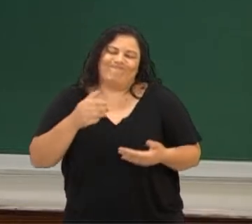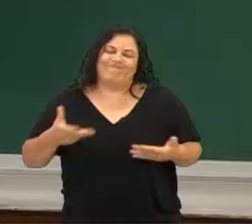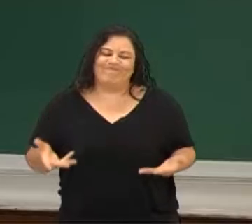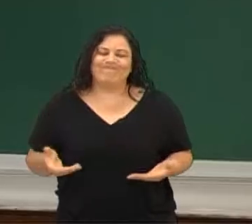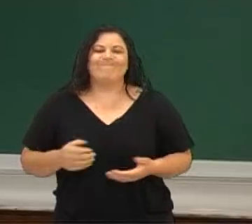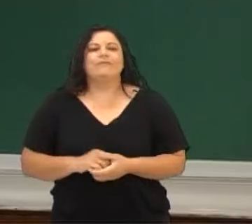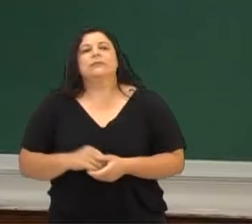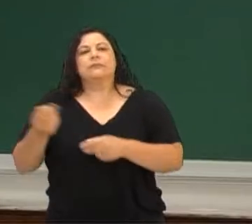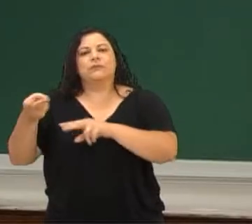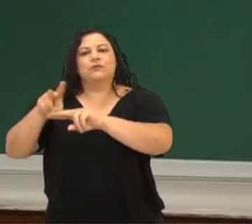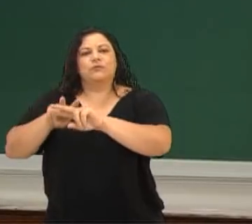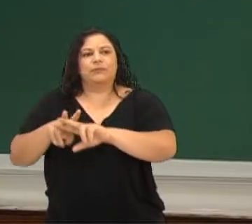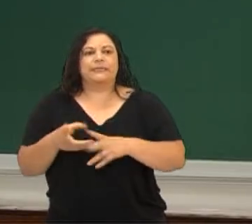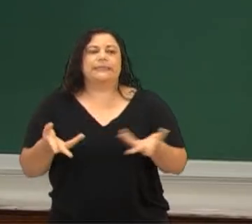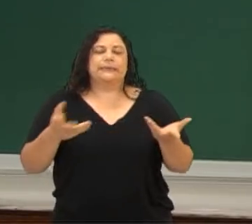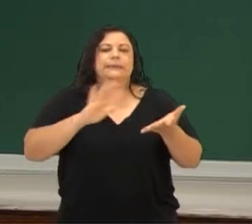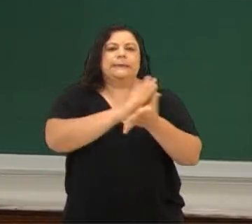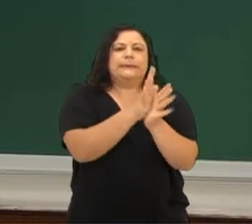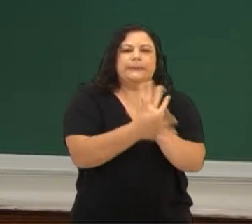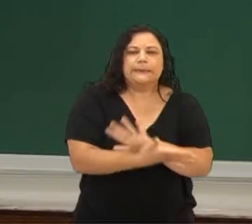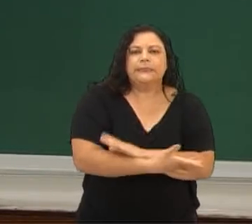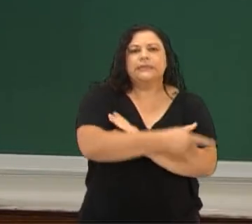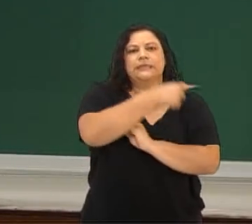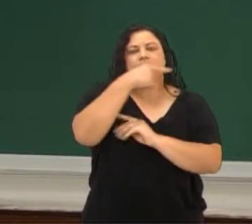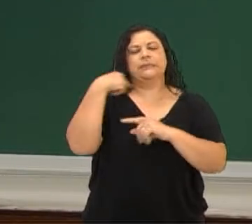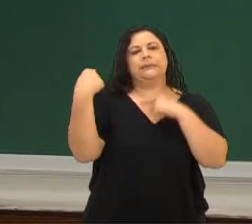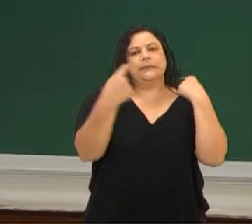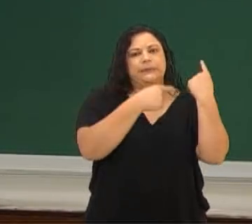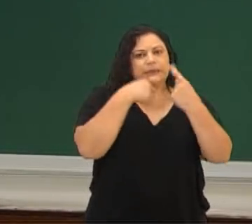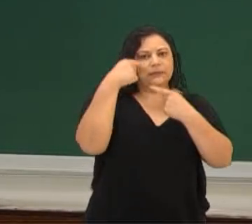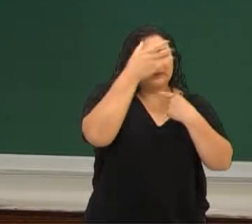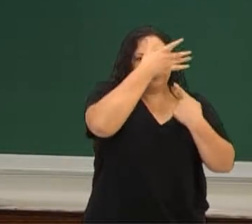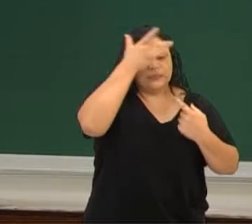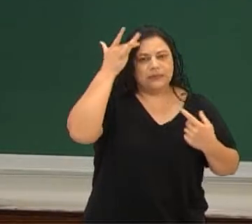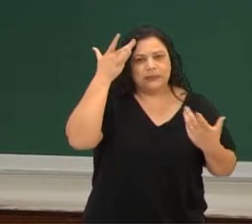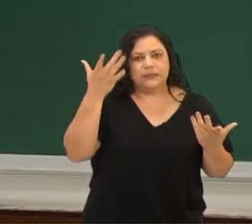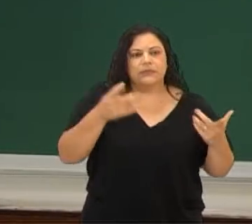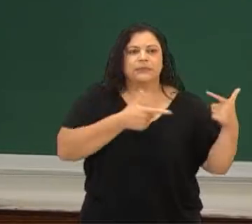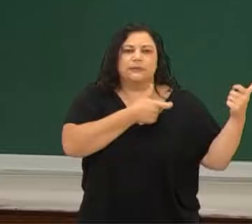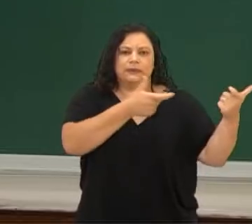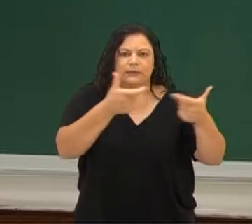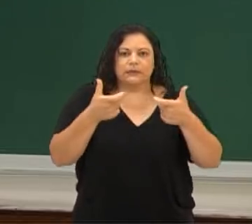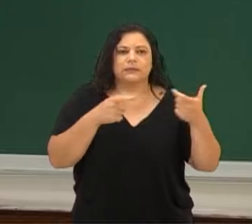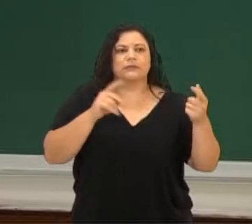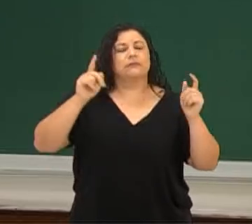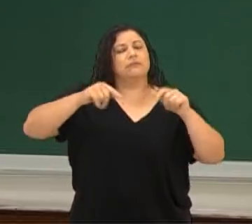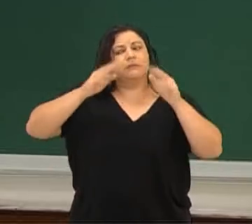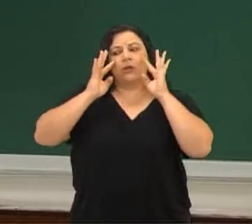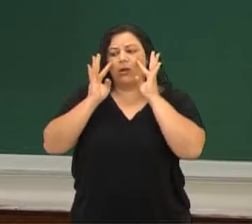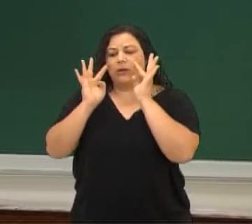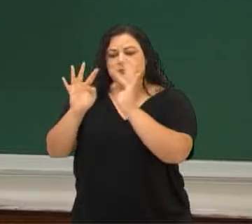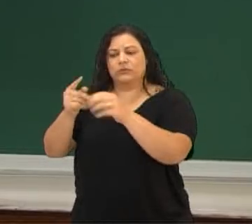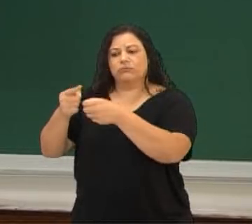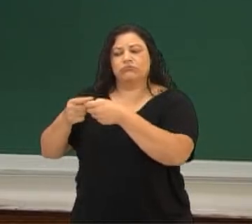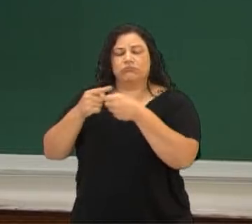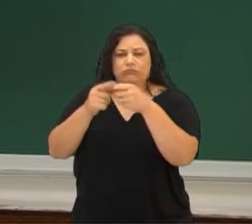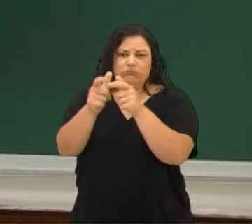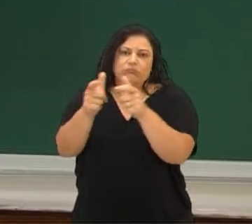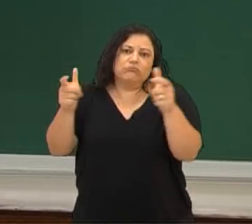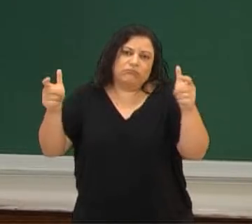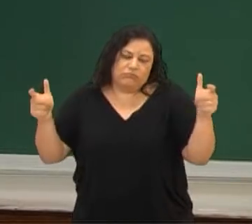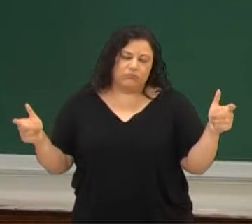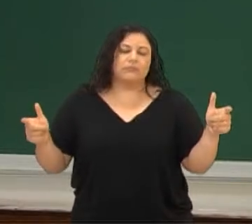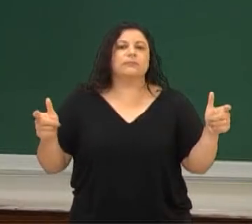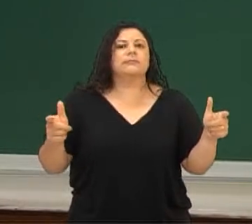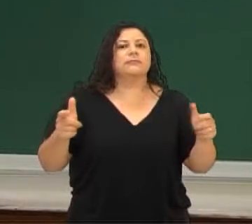né? E aqui aconteceu esse massacre. Acho que devido a essa circunstância, a atenção para essa cidade foi maior e hoje ela é a